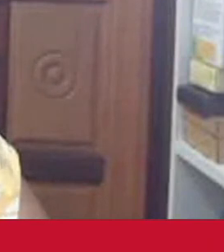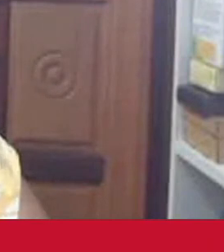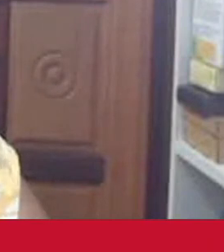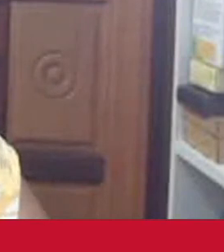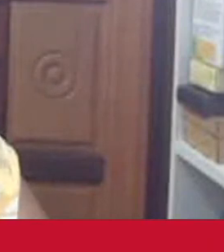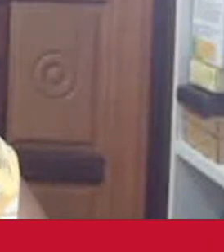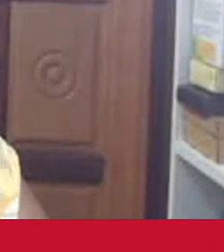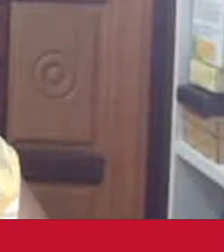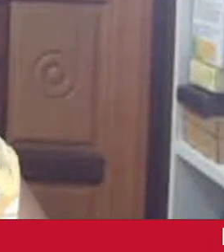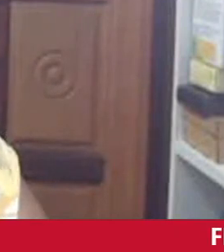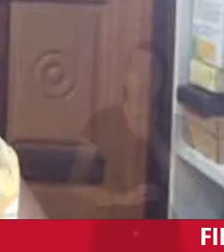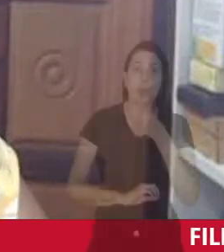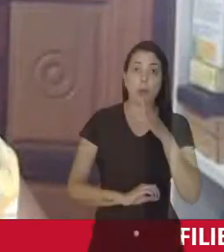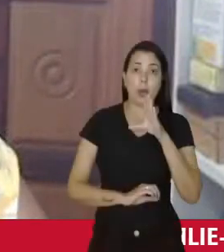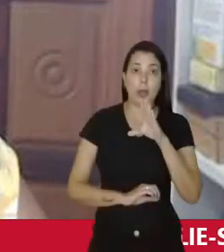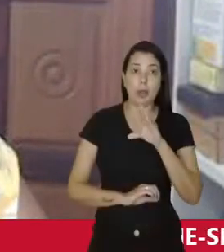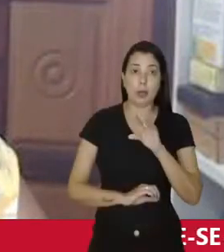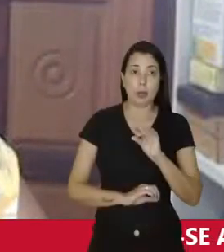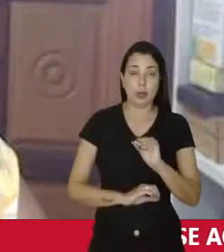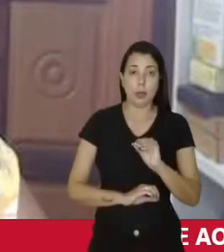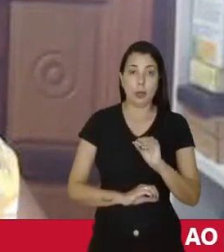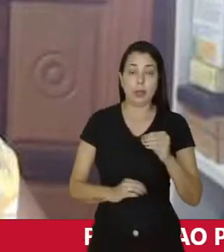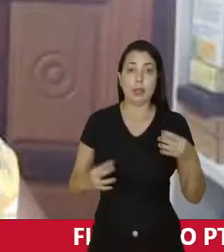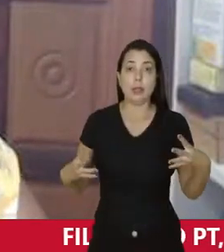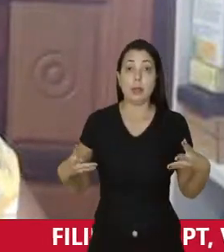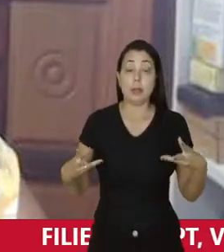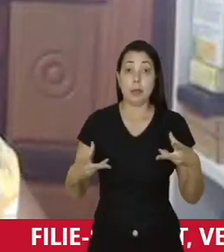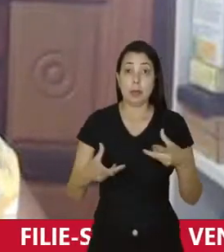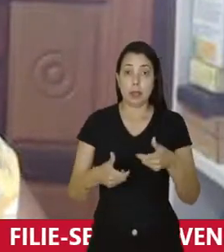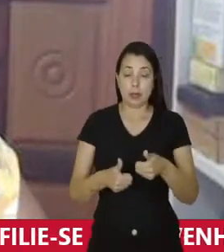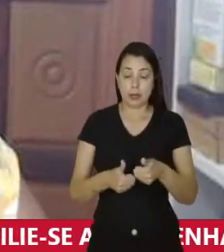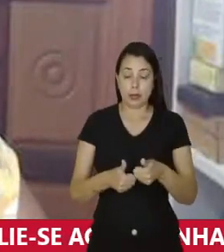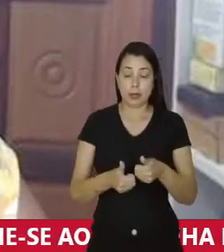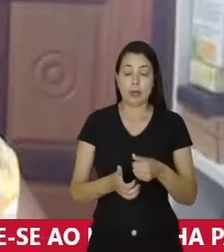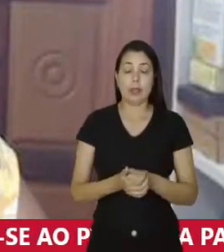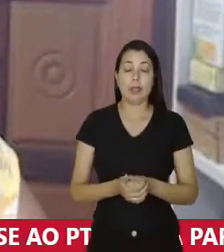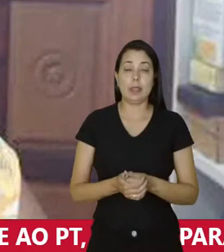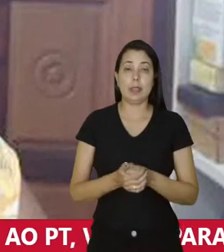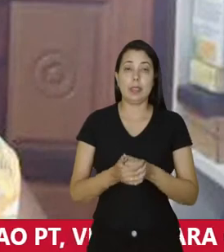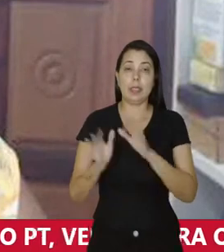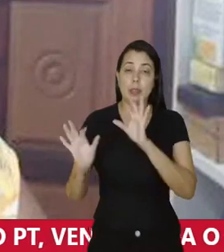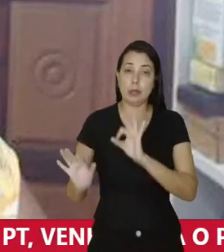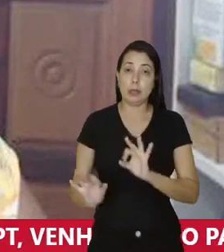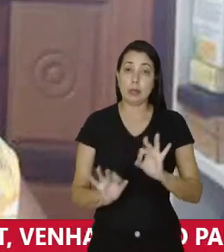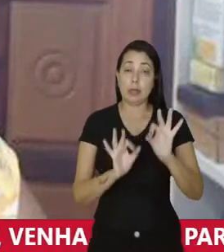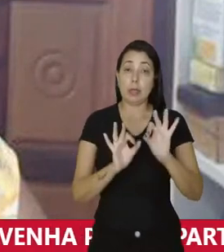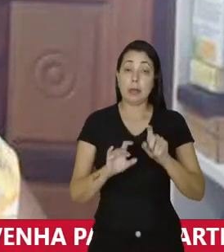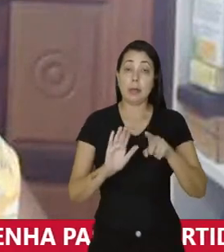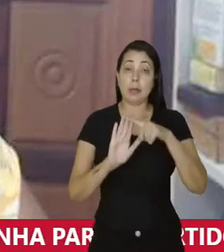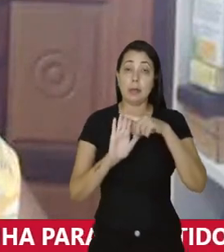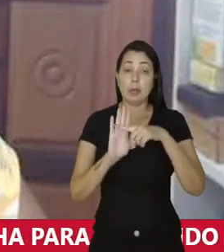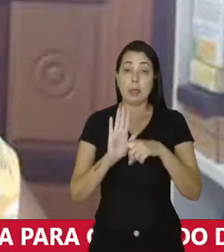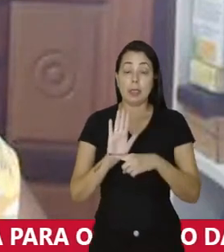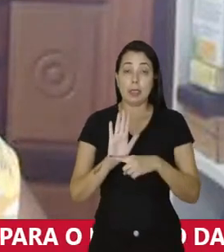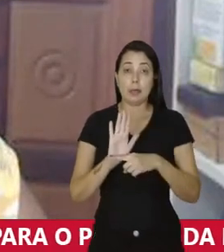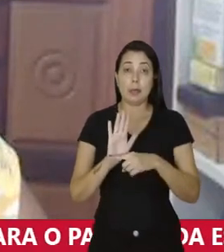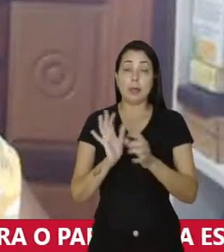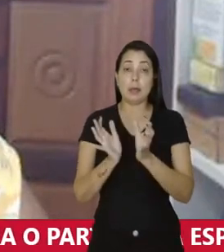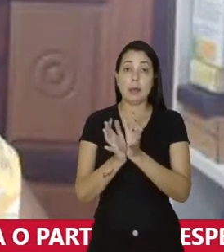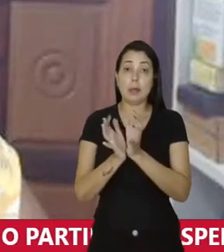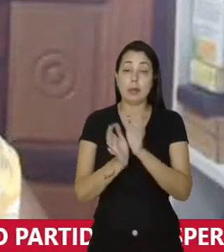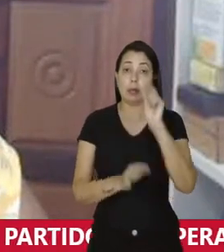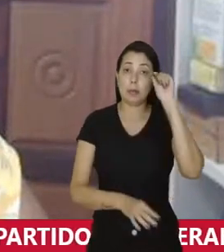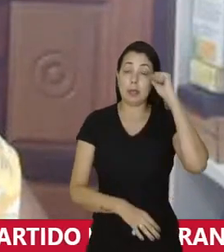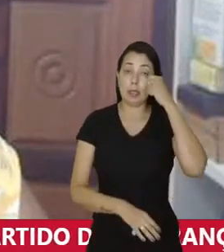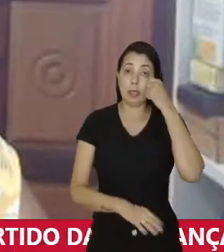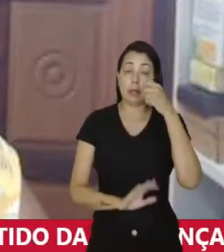Olá, muito boa noite para todas, todos e todes que nos acompanham em mais um programa Liga Preta.